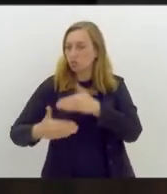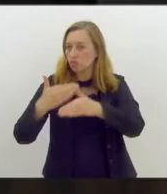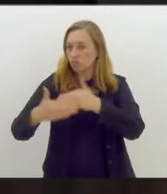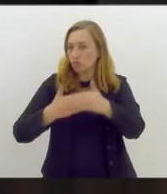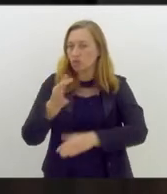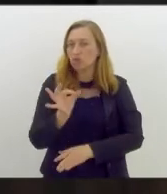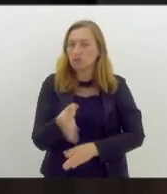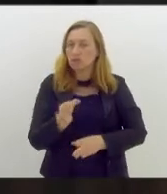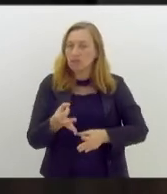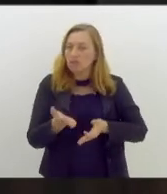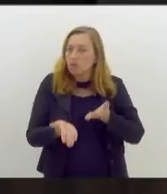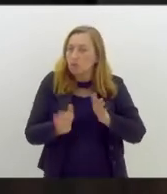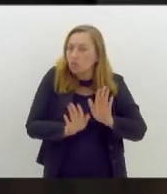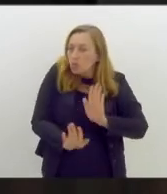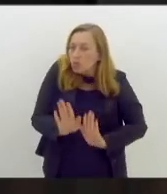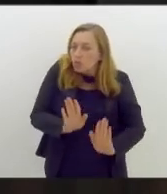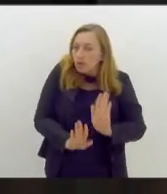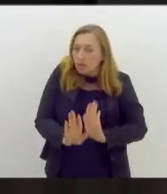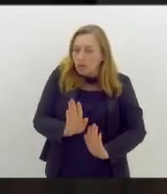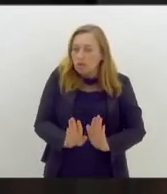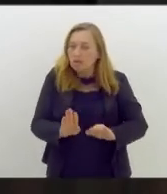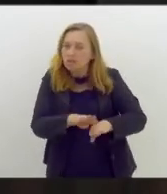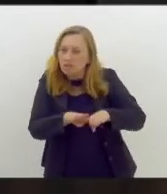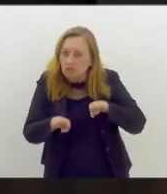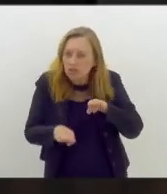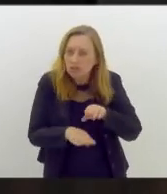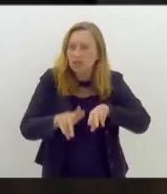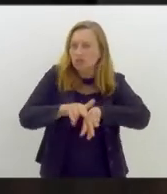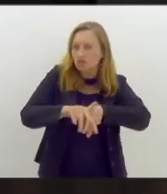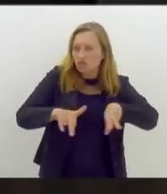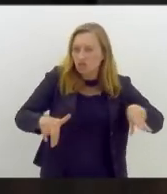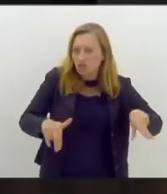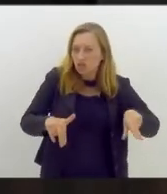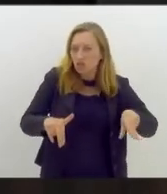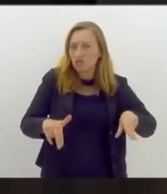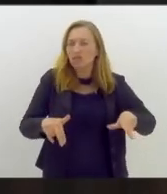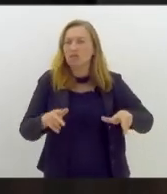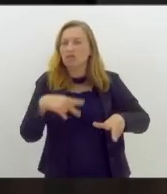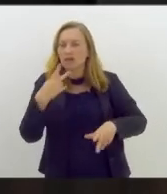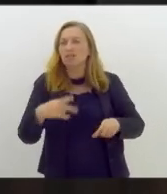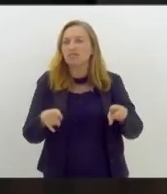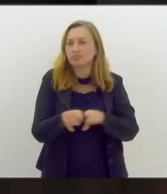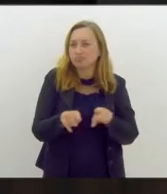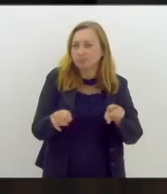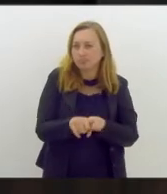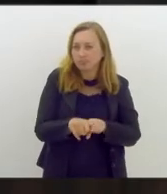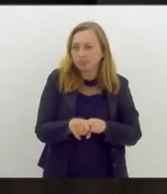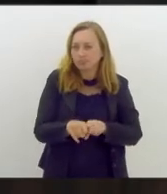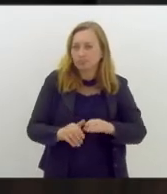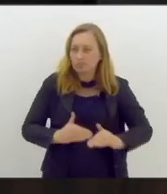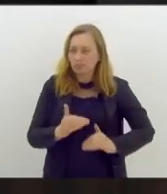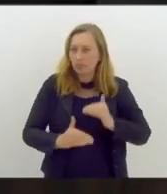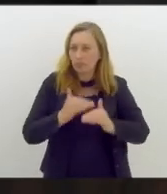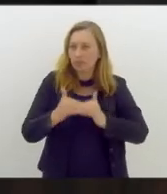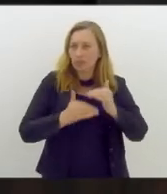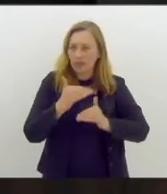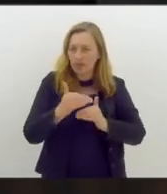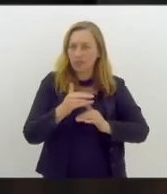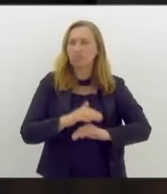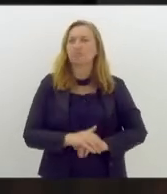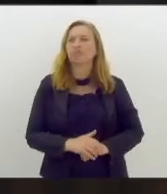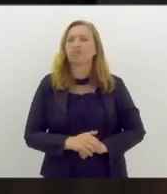e delicadeza a partir da desigualdade de gênero, abordando também a evolução